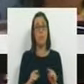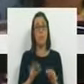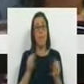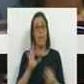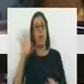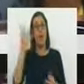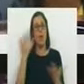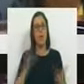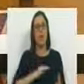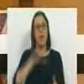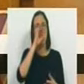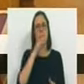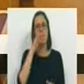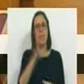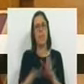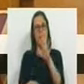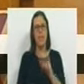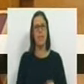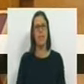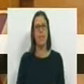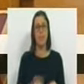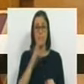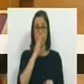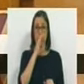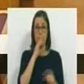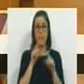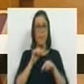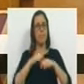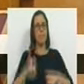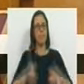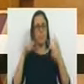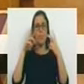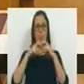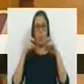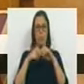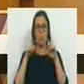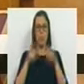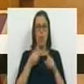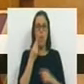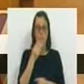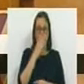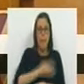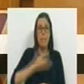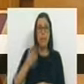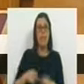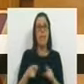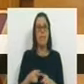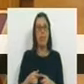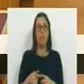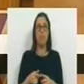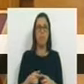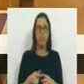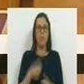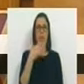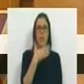ocorra. E o Sr. Ministro queria lhe dizer outra coisa, se no meio urbano o problema é a aplicação, então se